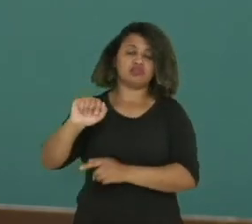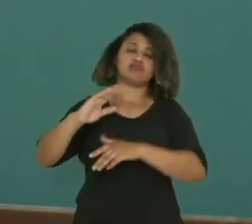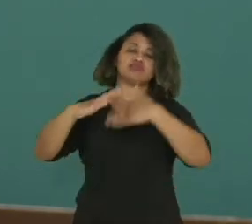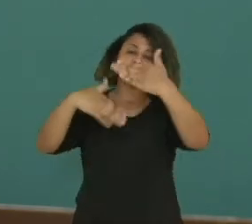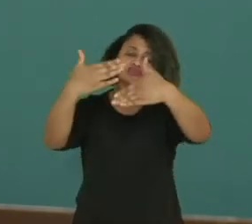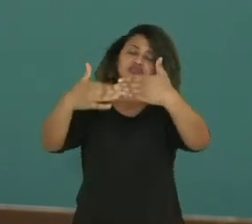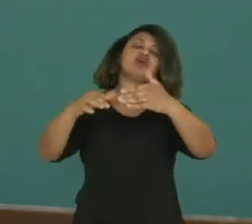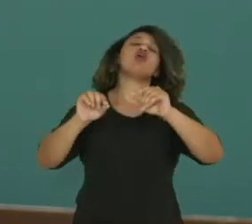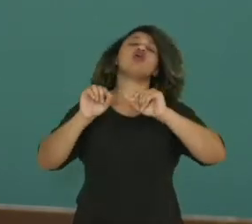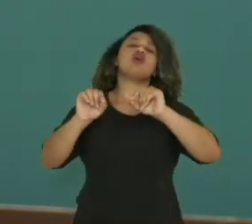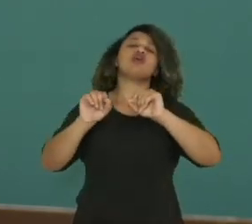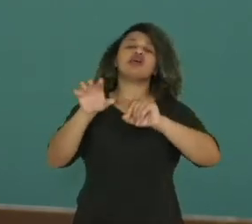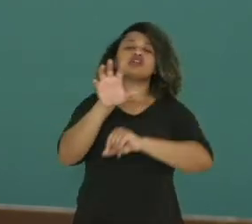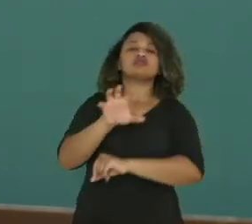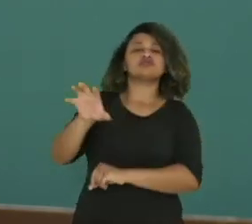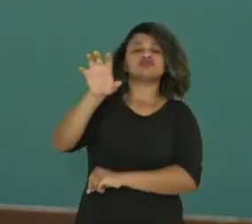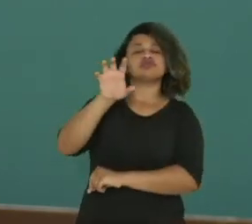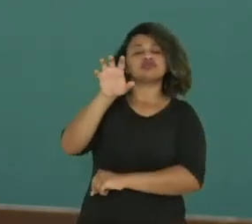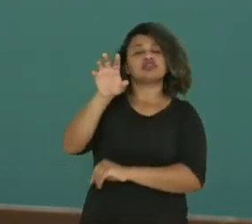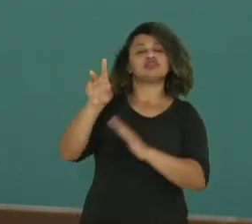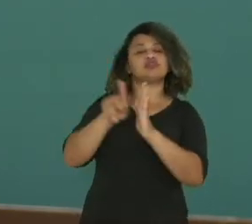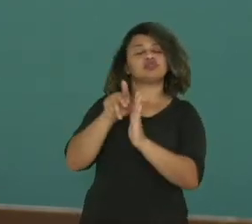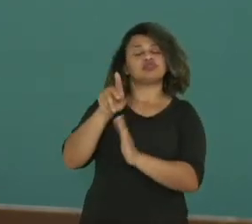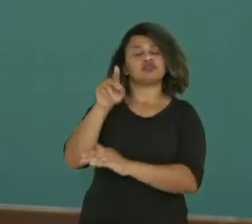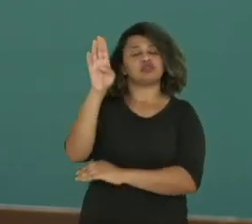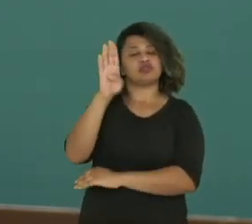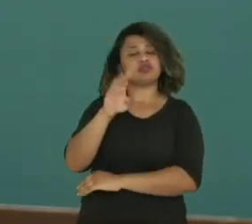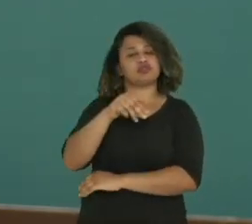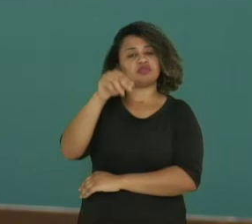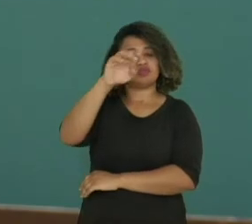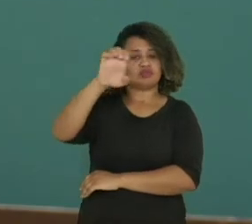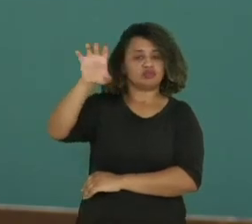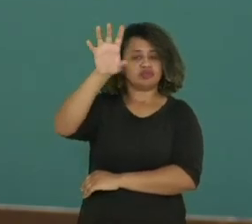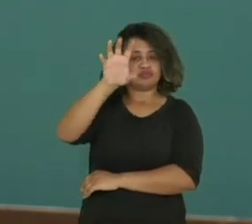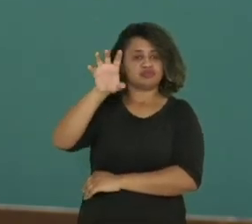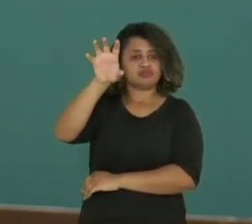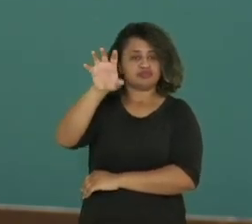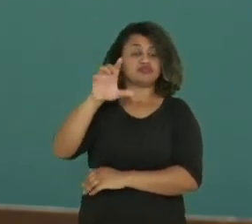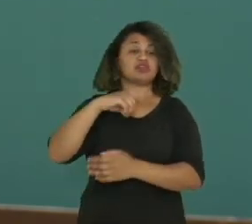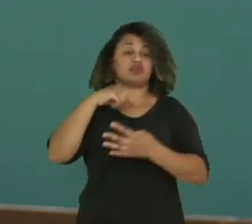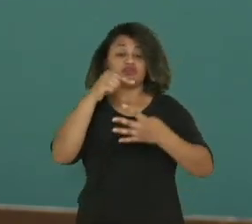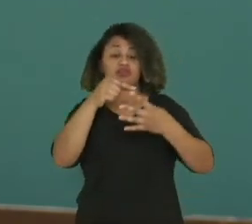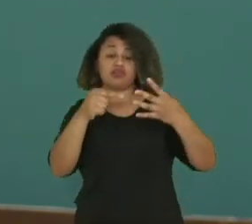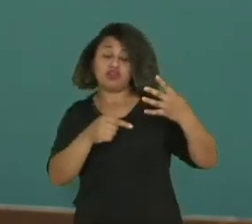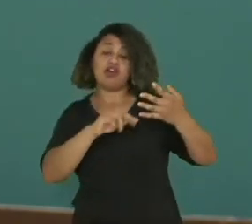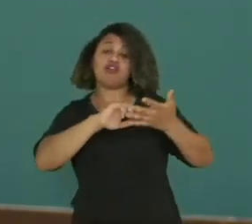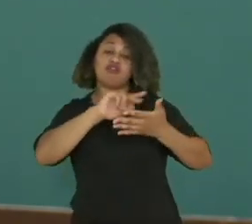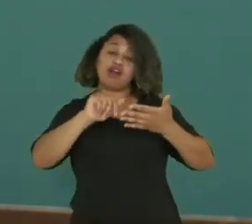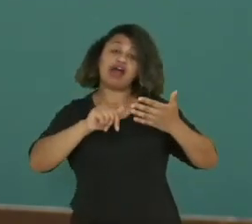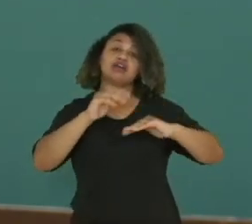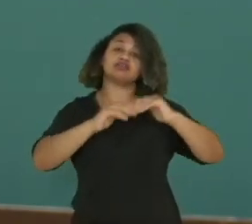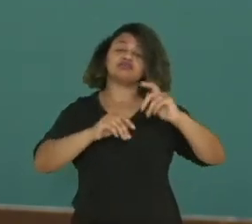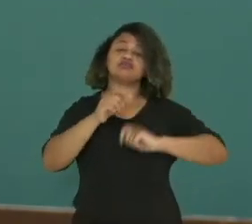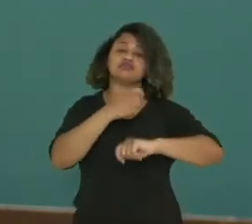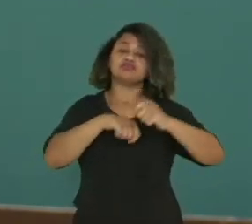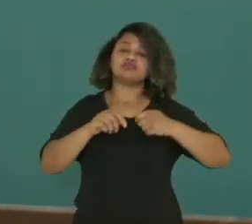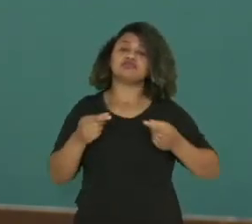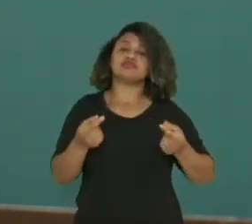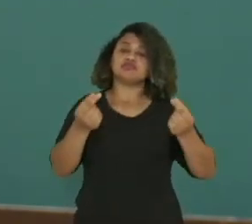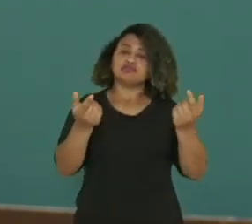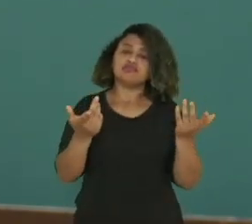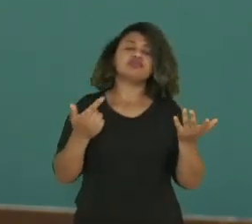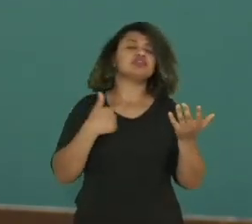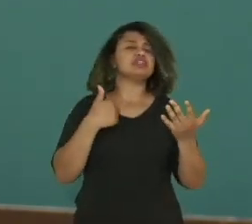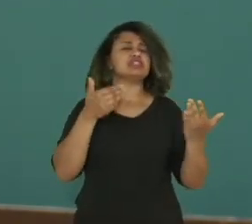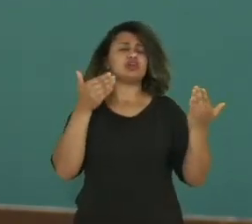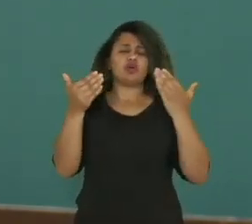em direção a essa região do Brasil ali no Nordeste. Então vejam, bastante atividade econômica, e se a gente comparar